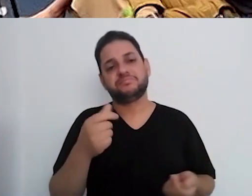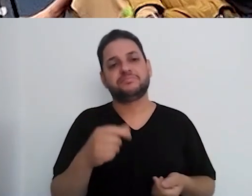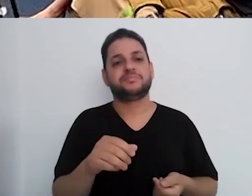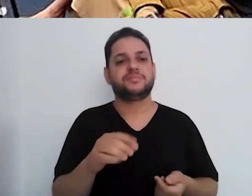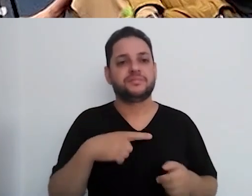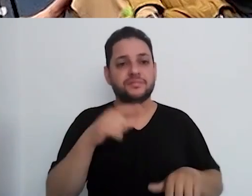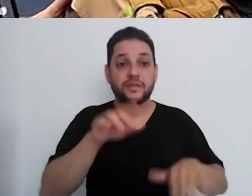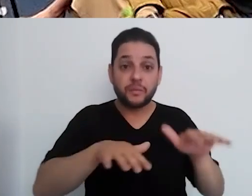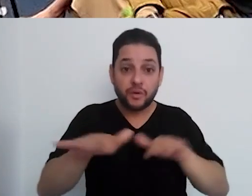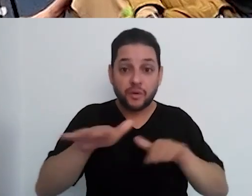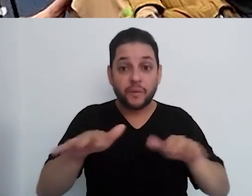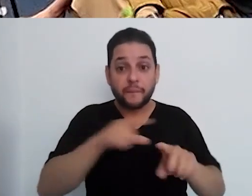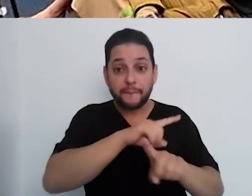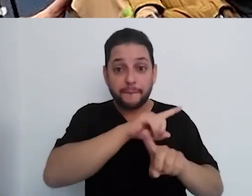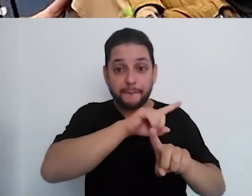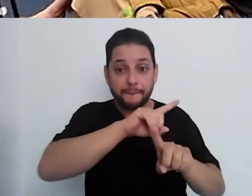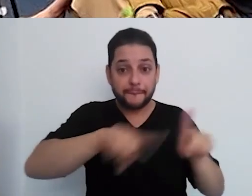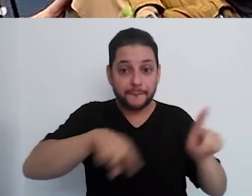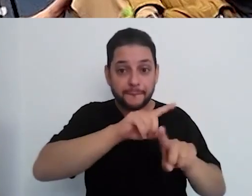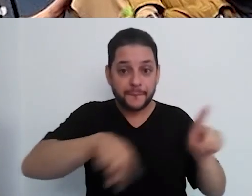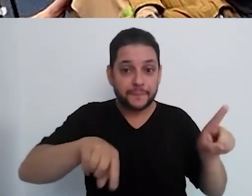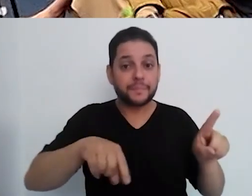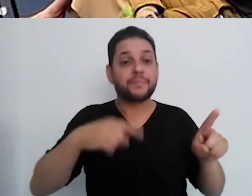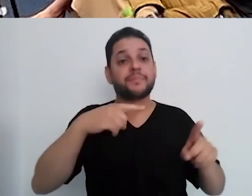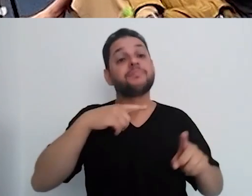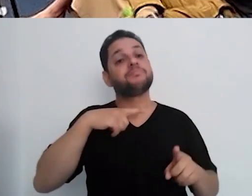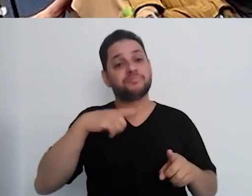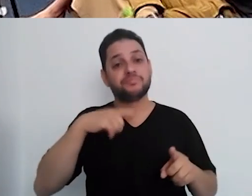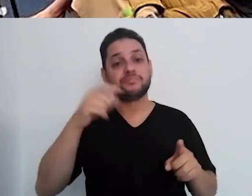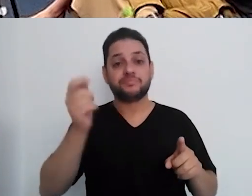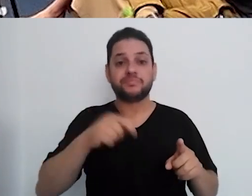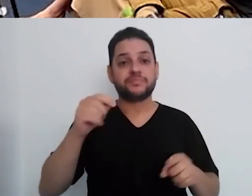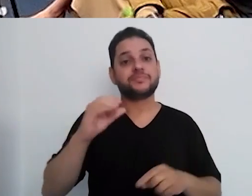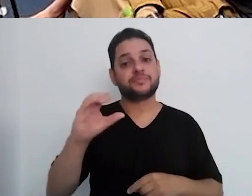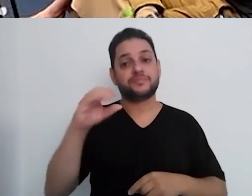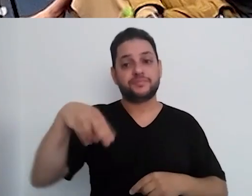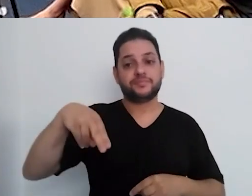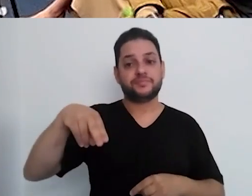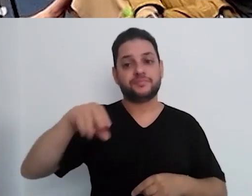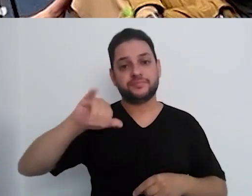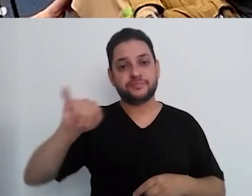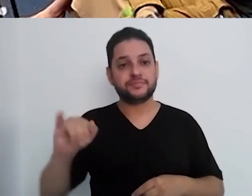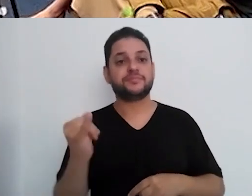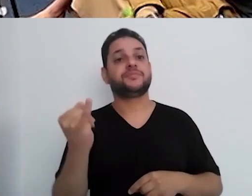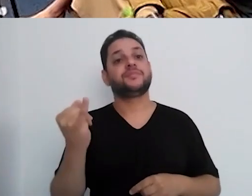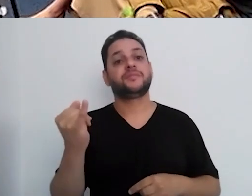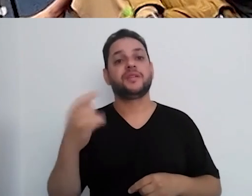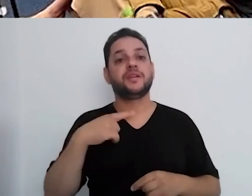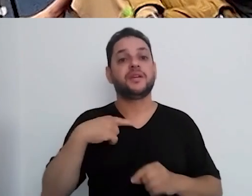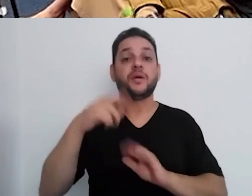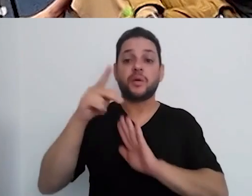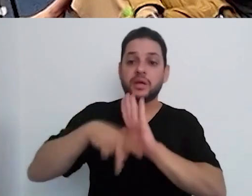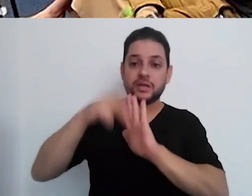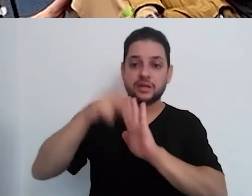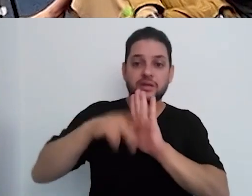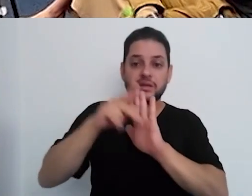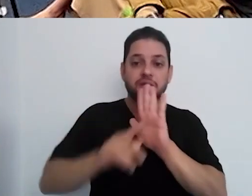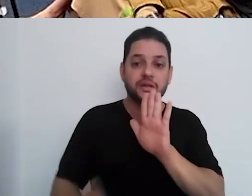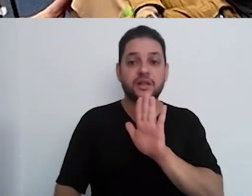para proibir, né? Assim, tem já no CNJ, assim, esses dias eu vi que tem um projeto de lei que está nesse